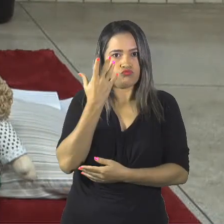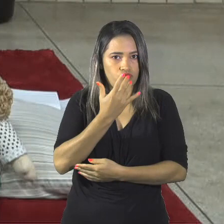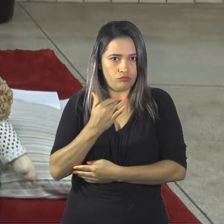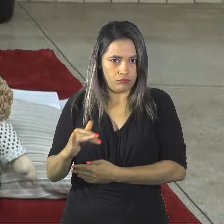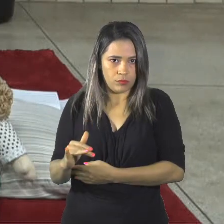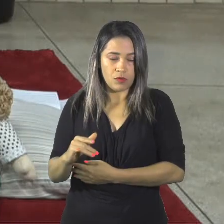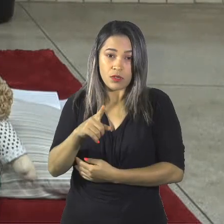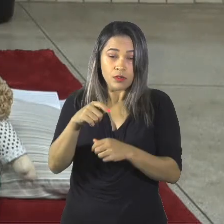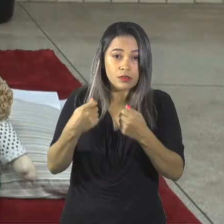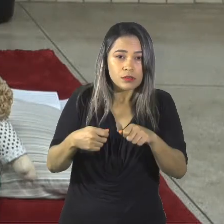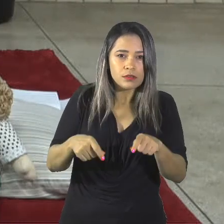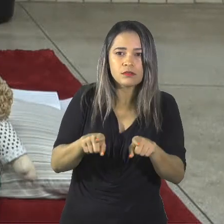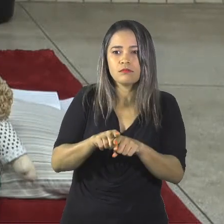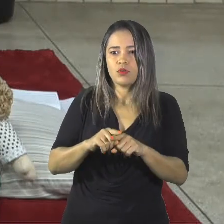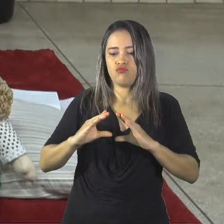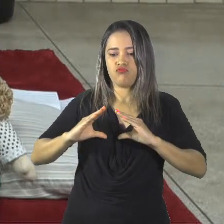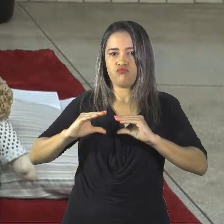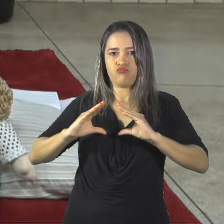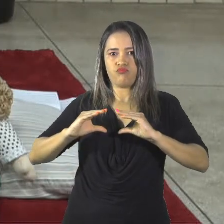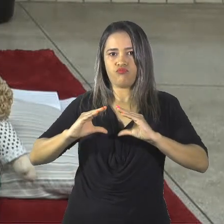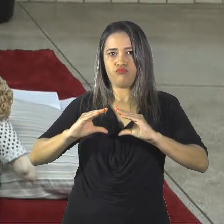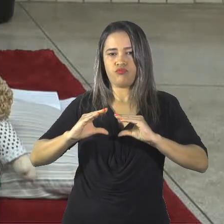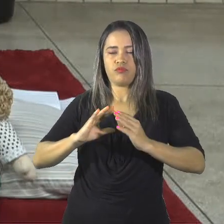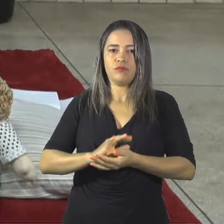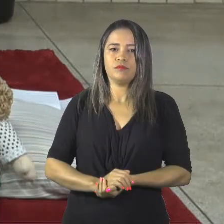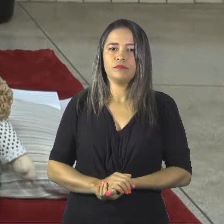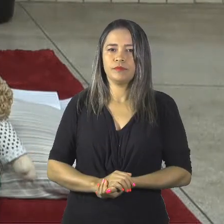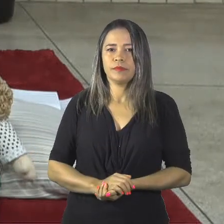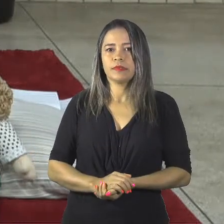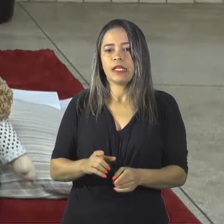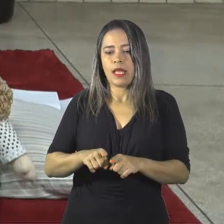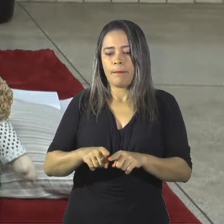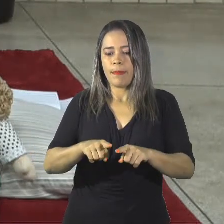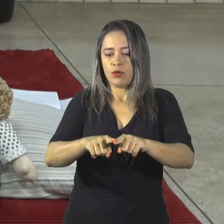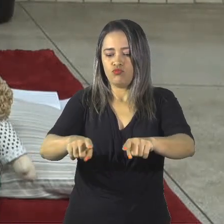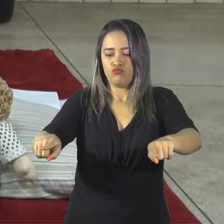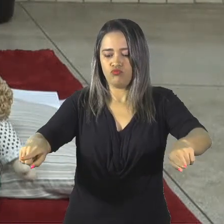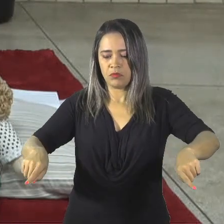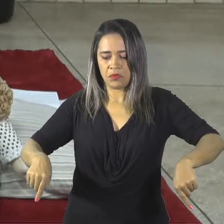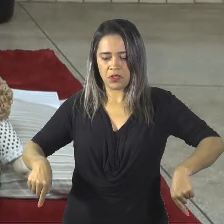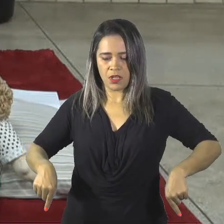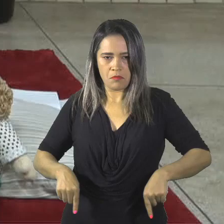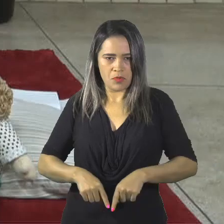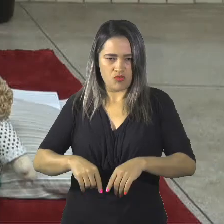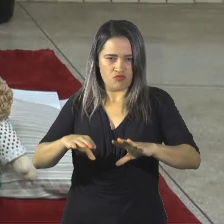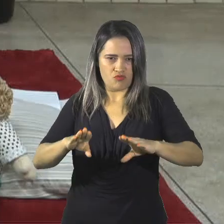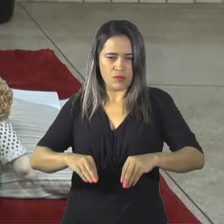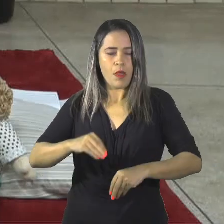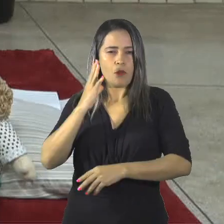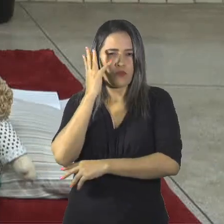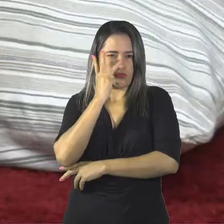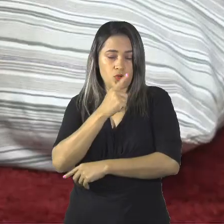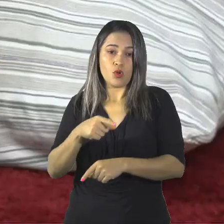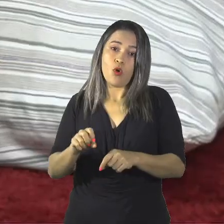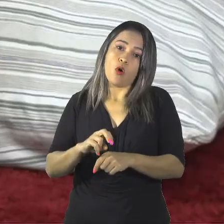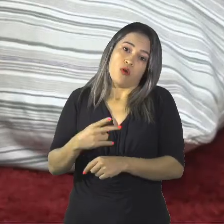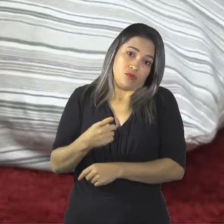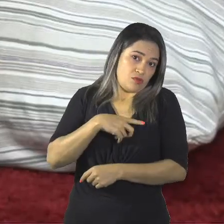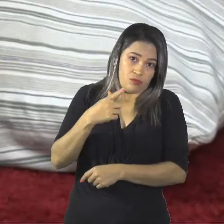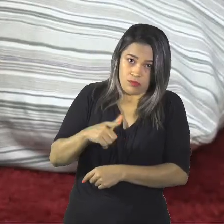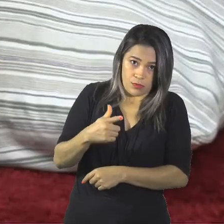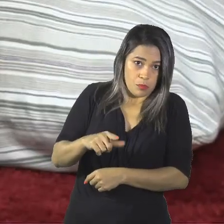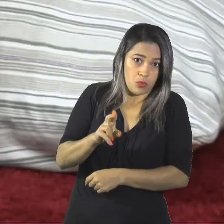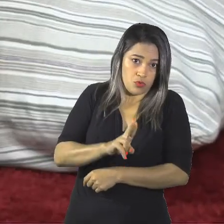Você vai precisar de almofadas, um tapete bem bonito. Se você não tiver um tapete, você também pode estar